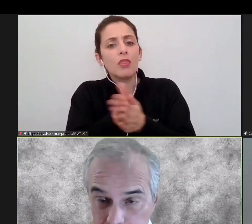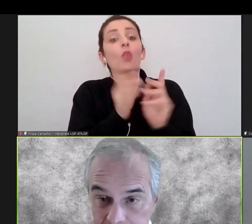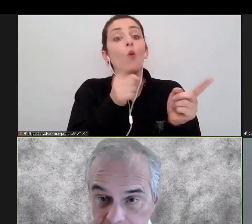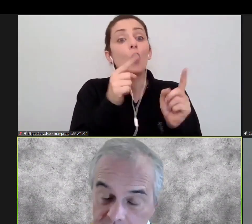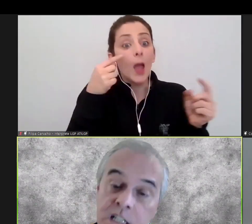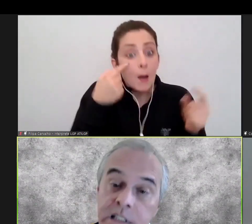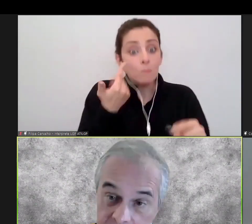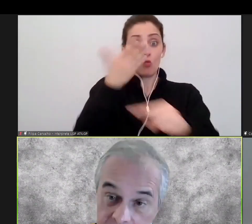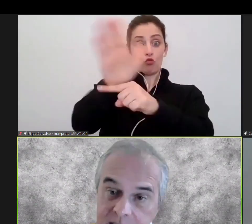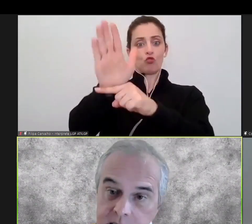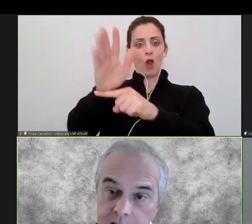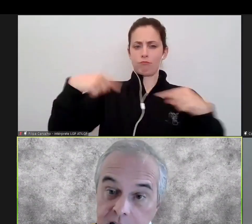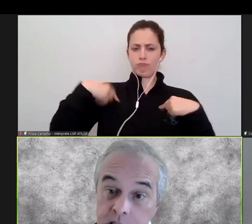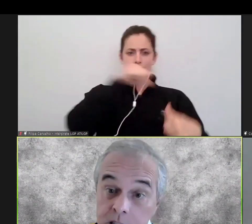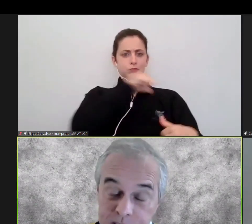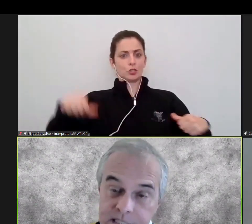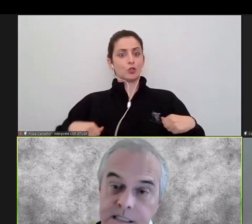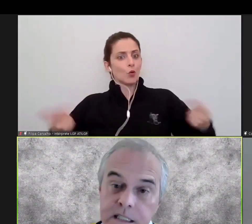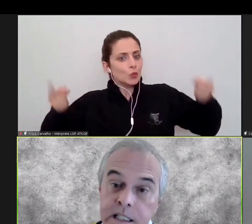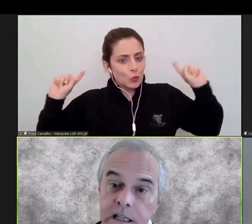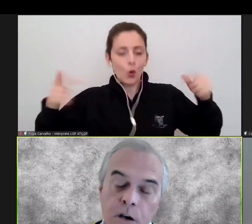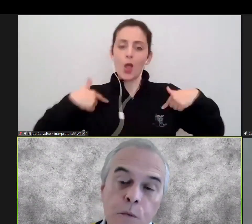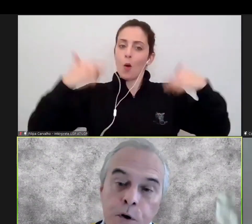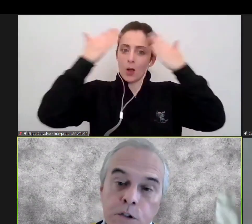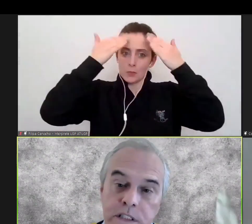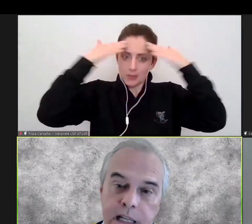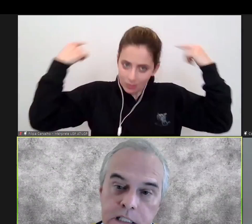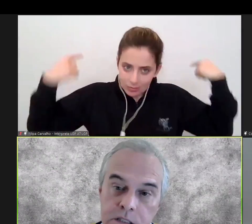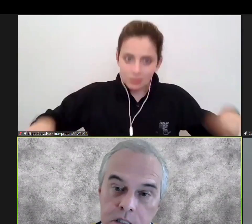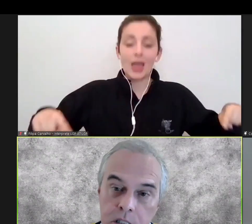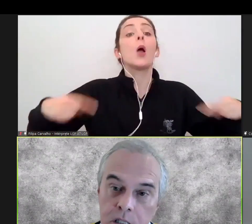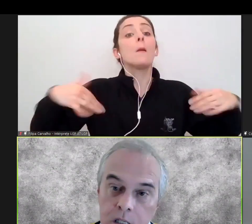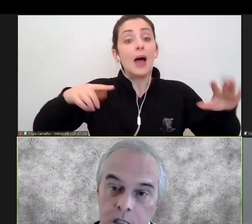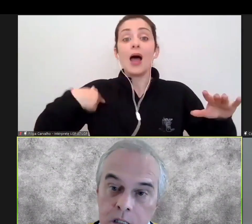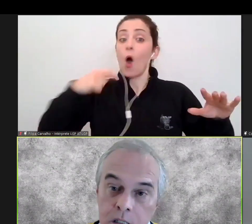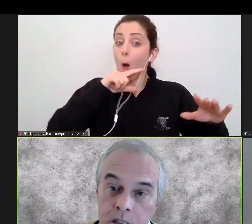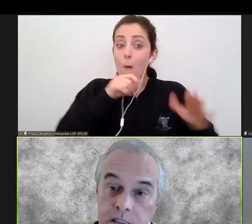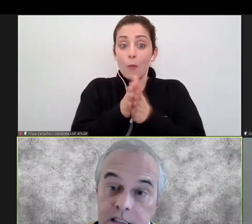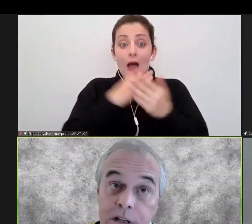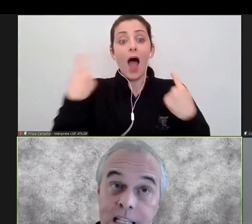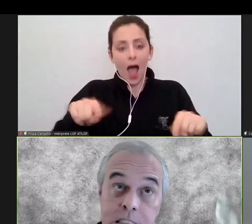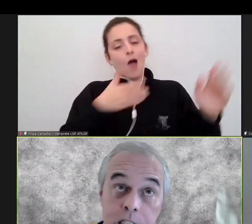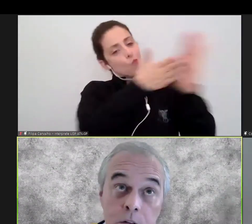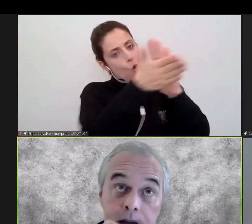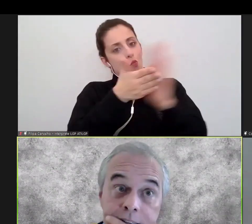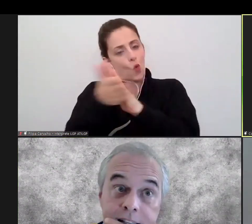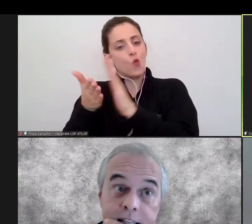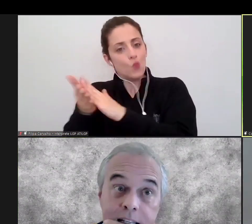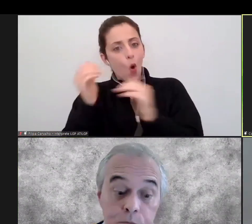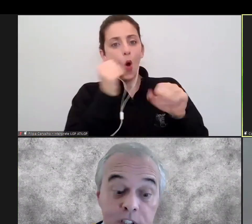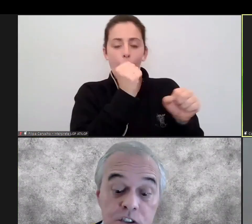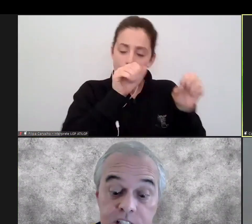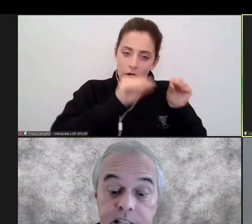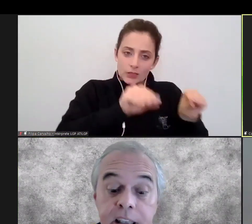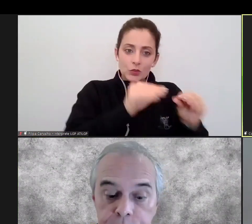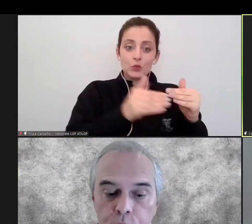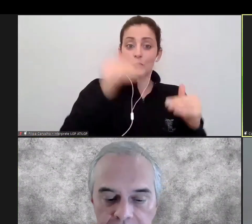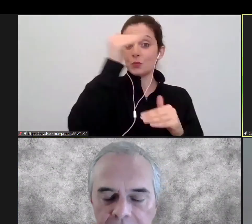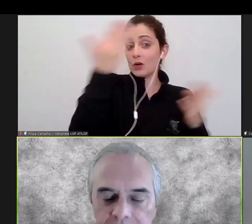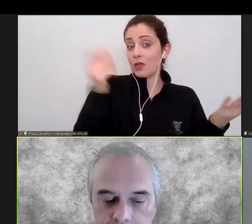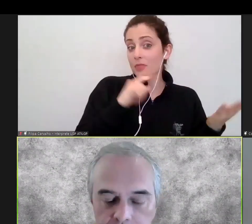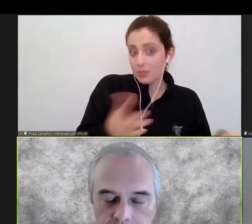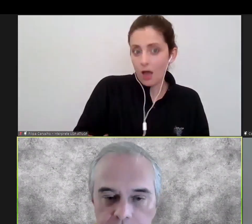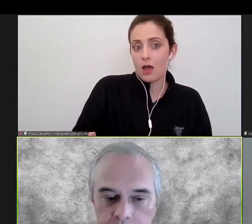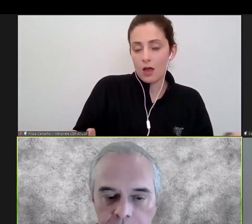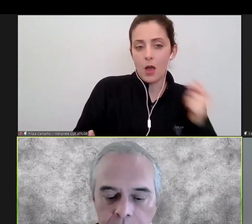têm competências, que elas têm capacidade, que precisa ter é oportunidade. Então, a questão que muitas vezes é